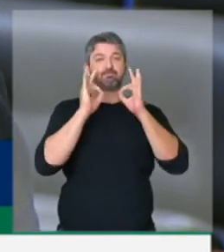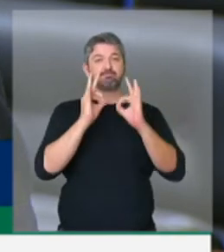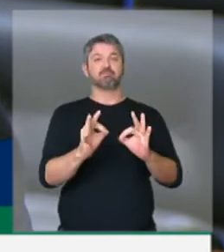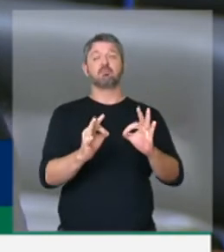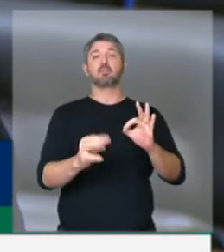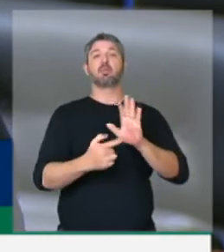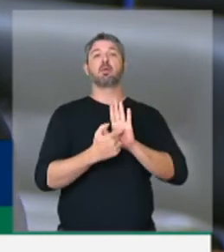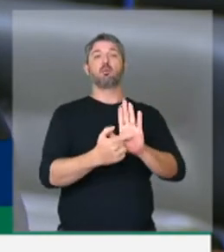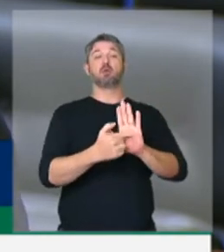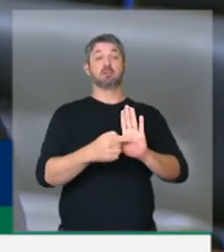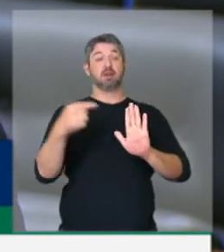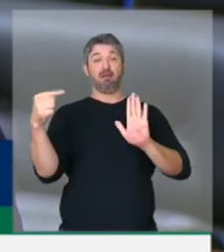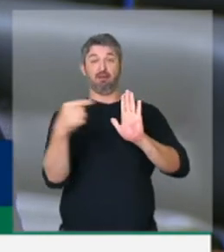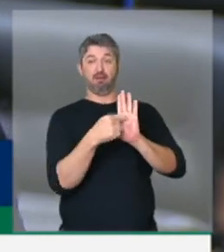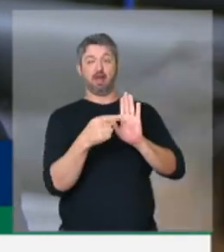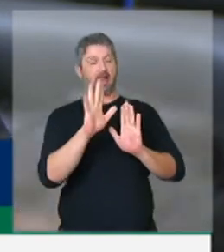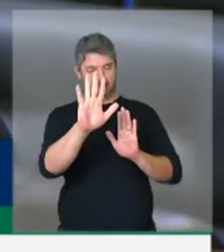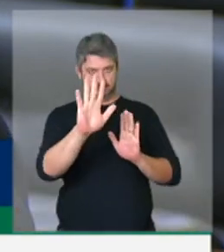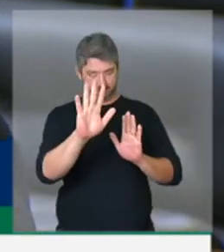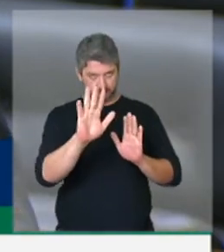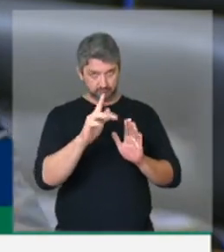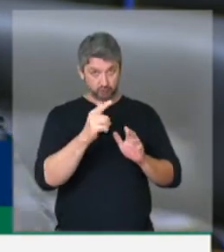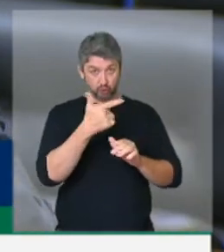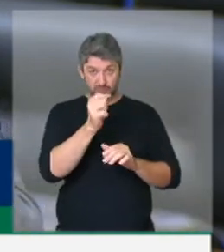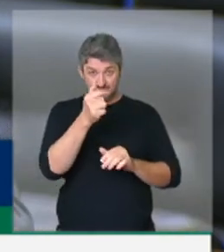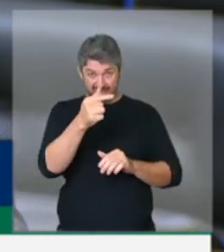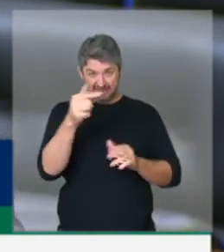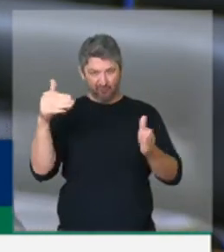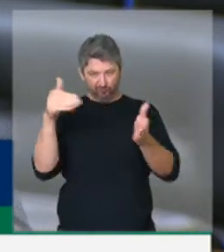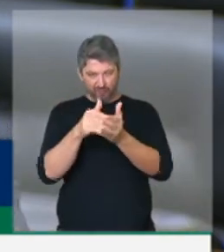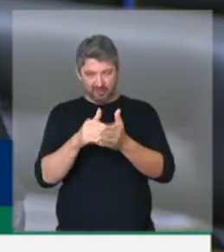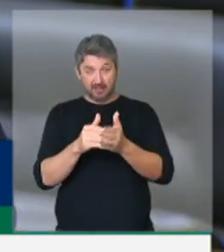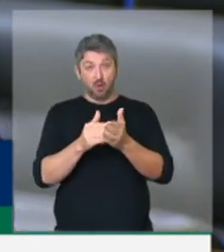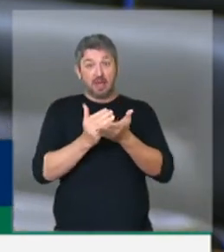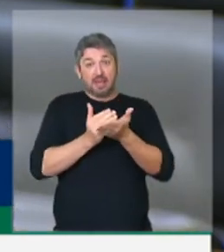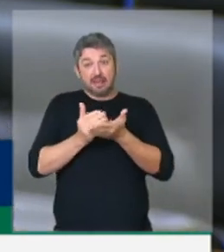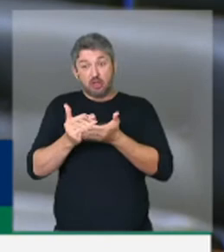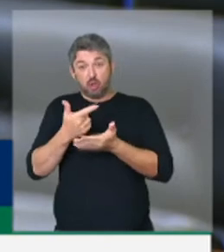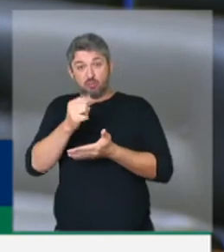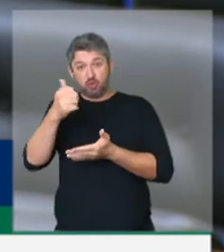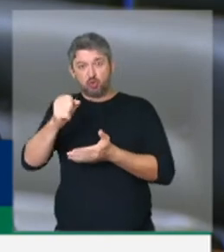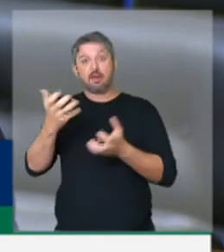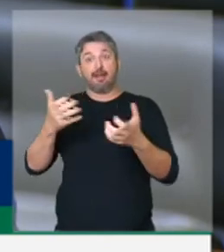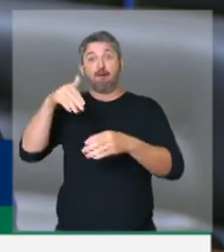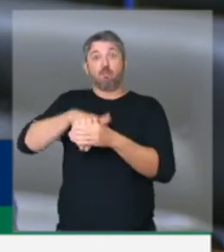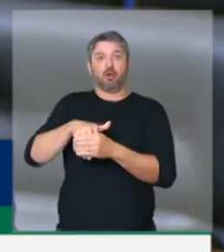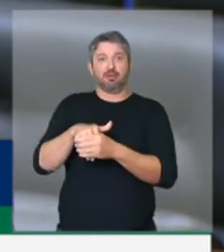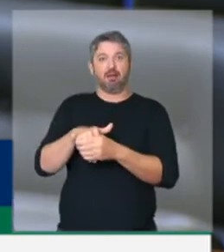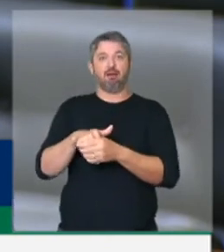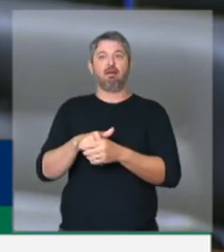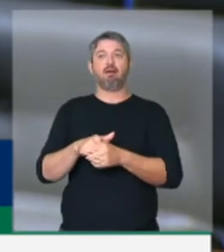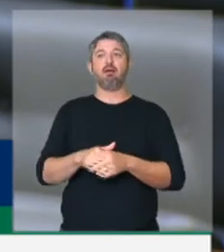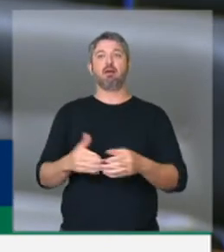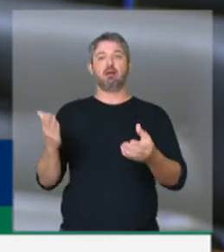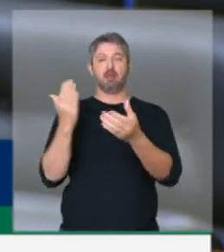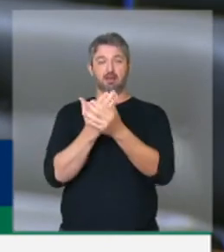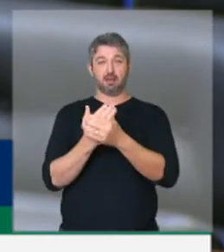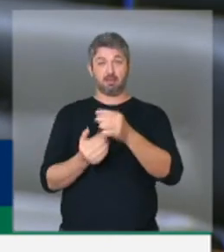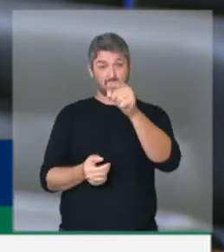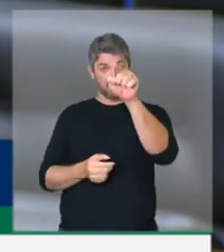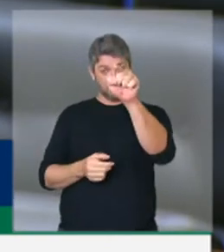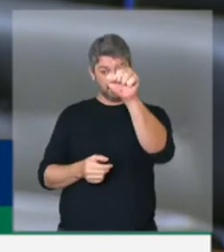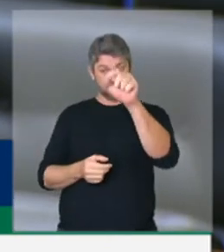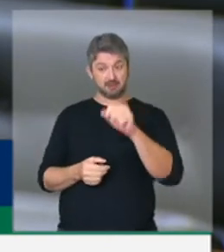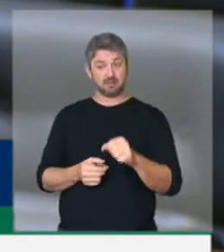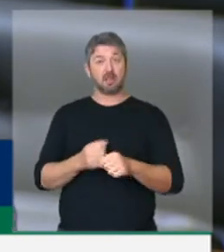dizer, no final de 2017, no início de 2018 queríamos votar. E esse requerimento que está aí é